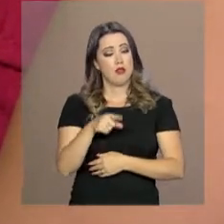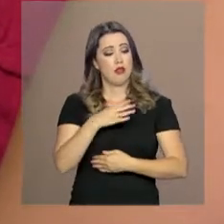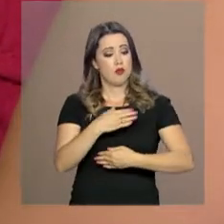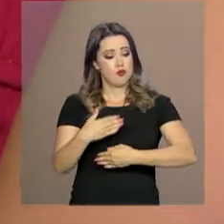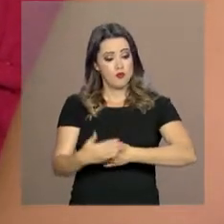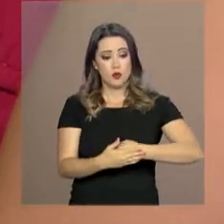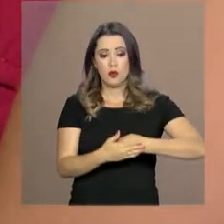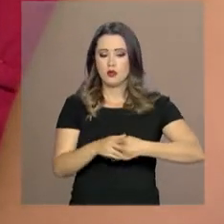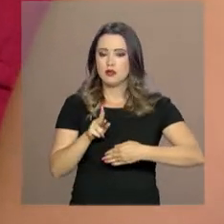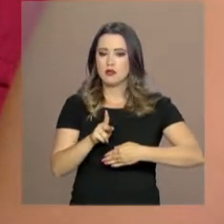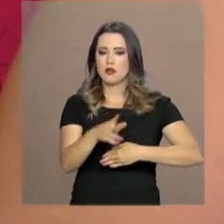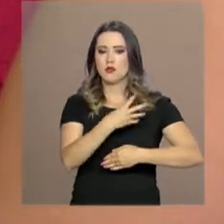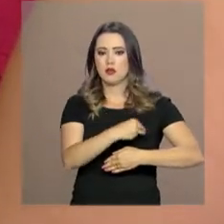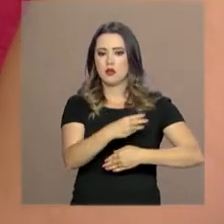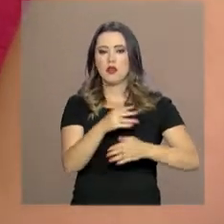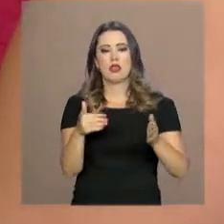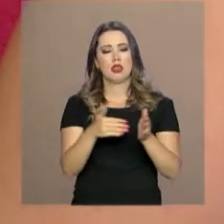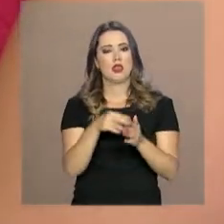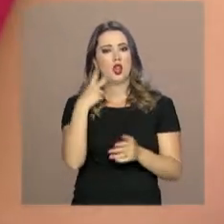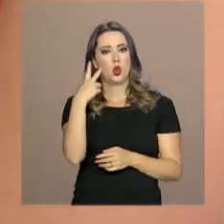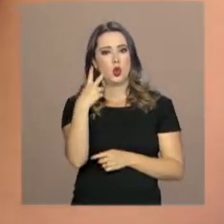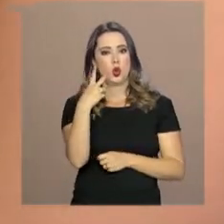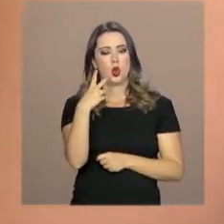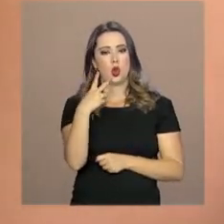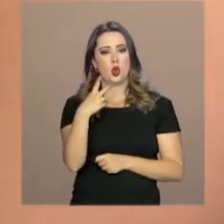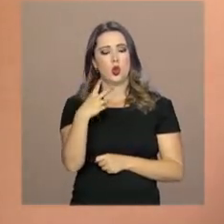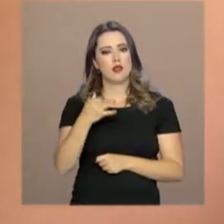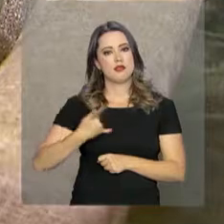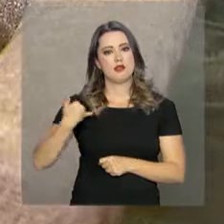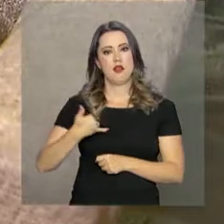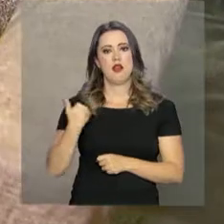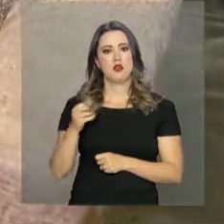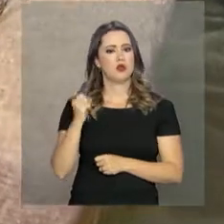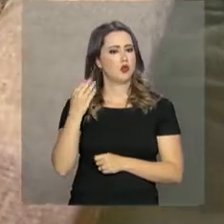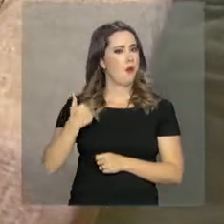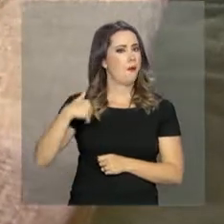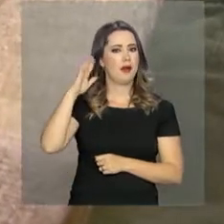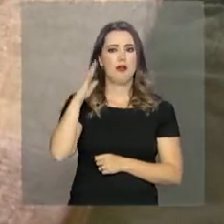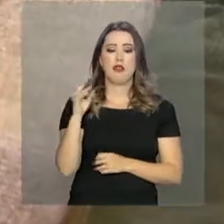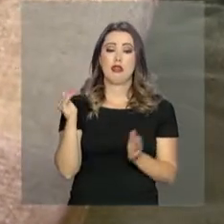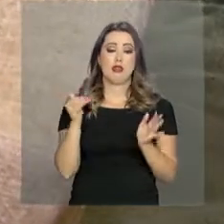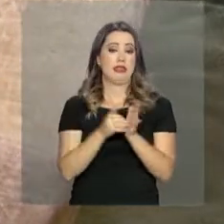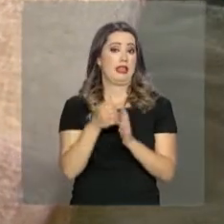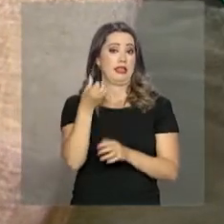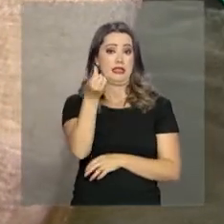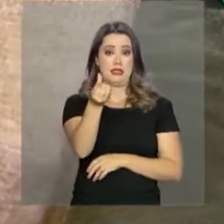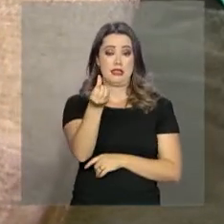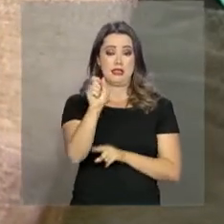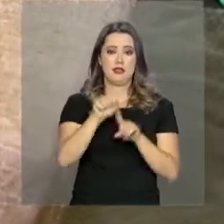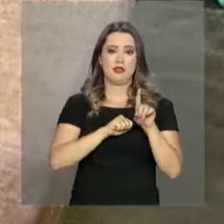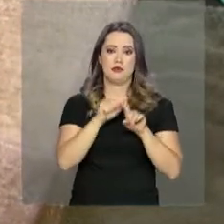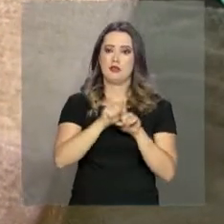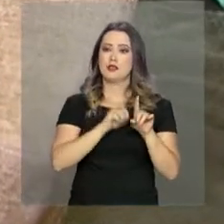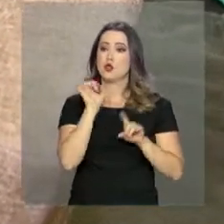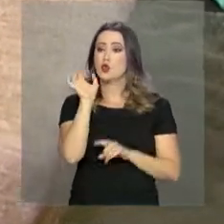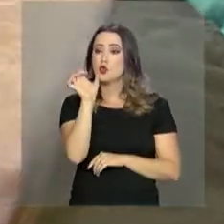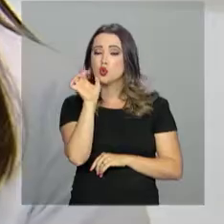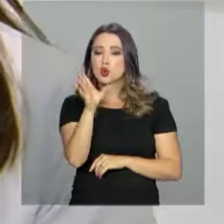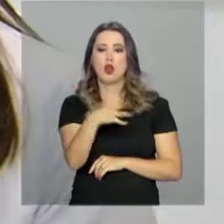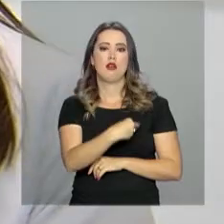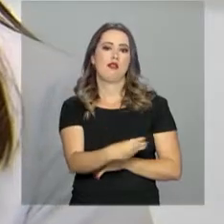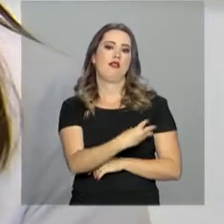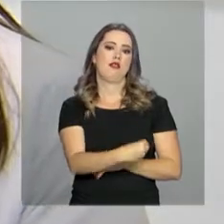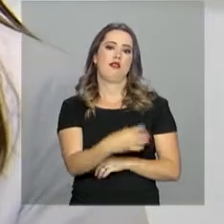pequenos receberam leite materno até os dois anos de idade ou mais sendo que até os seis meses deve ser exclusivo